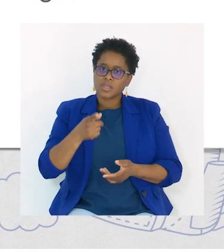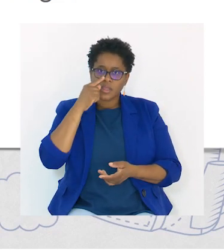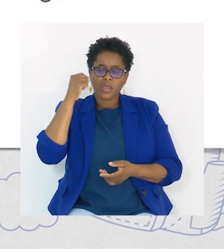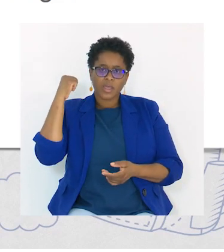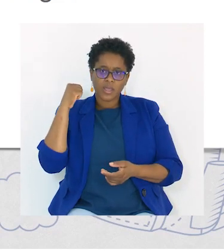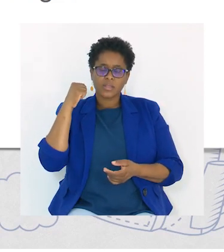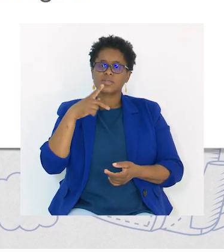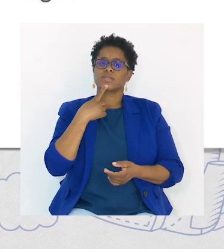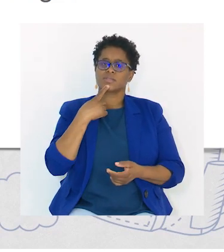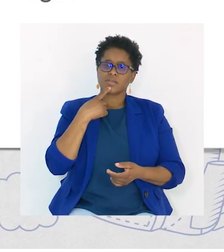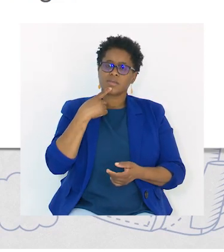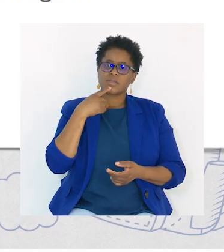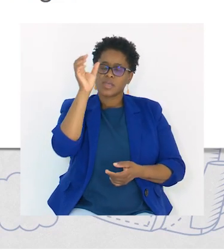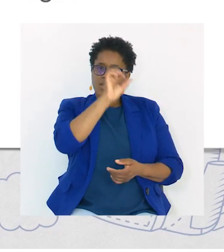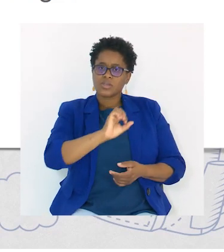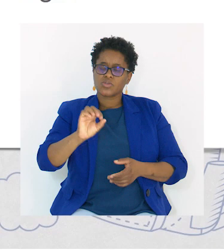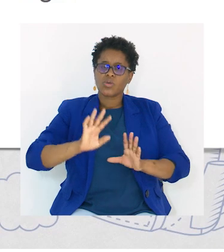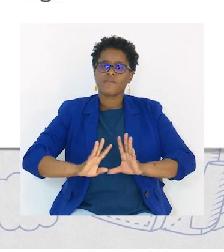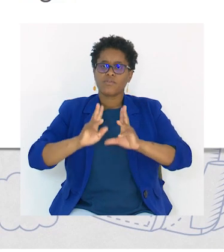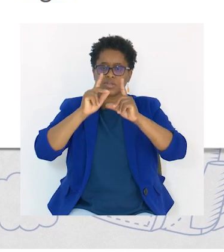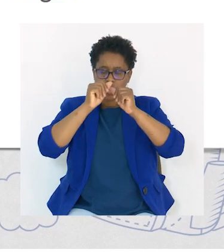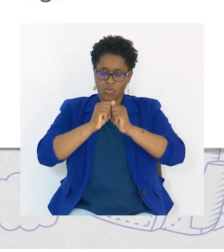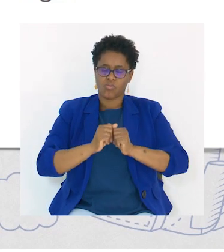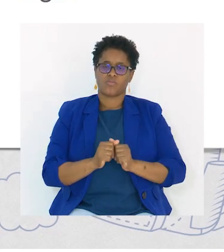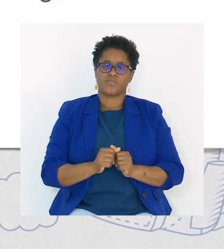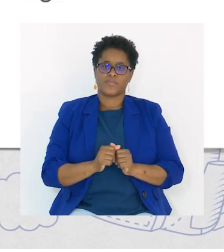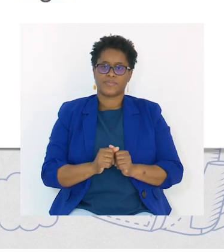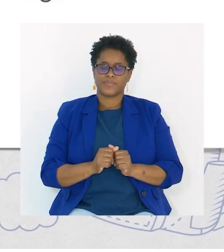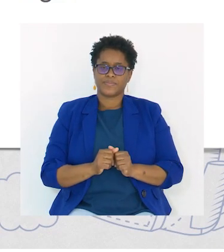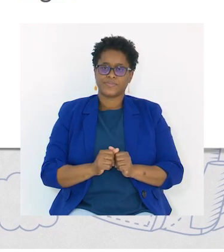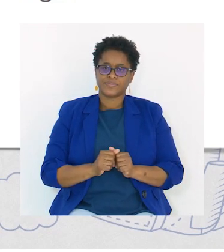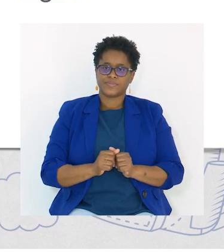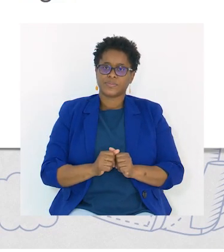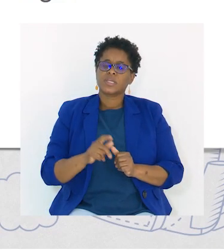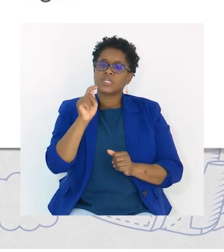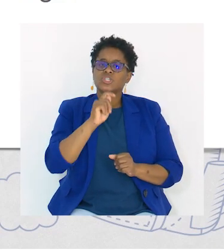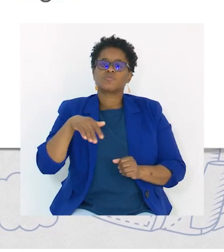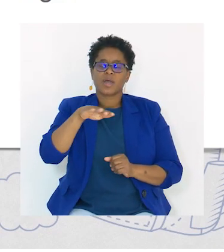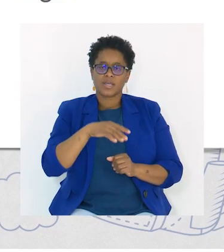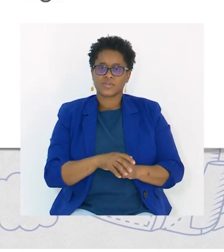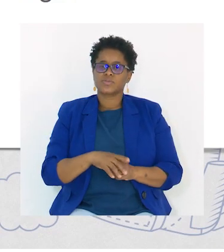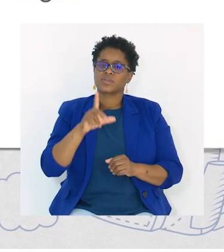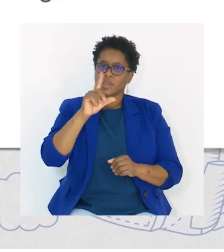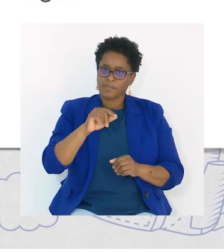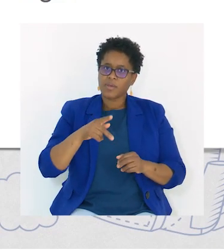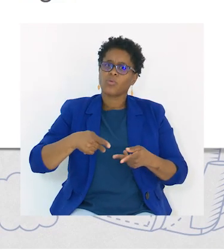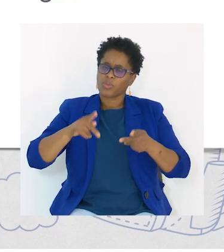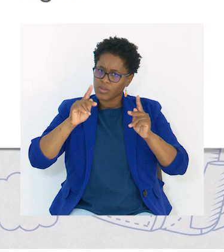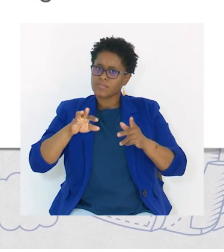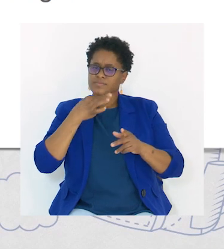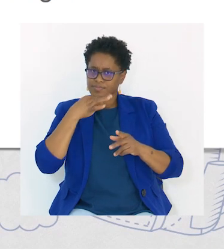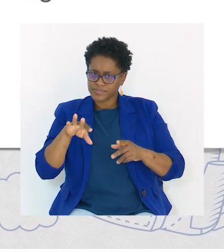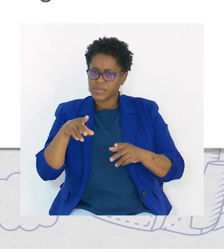e compreende a sua evolução. Espaço permite localizar